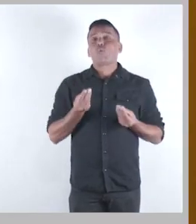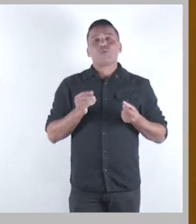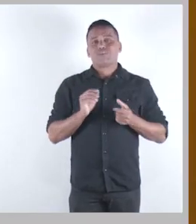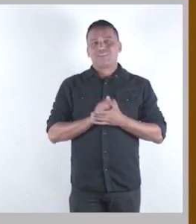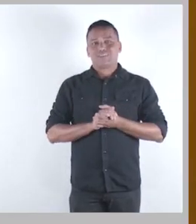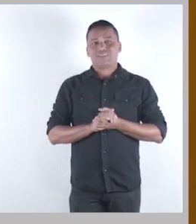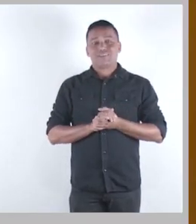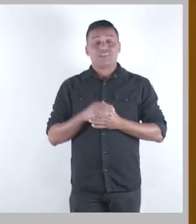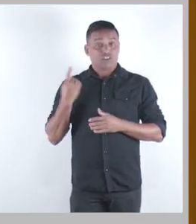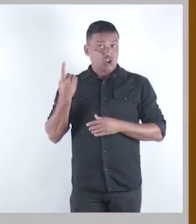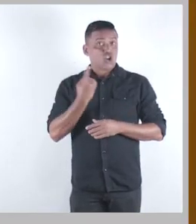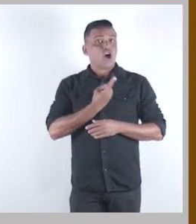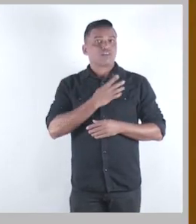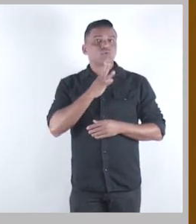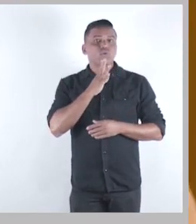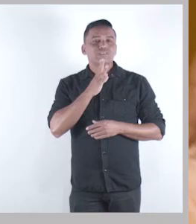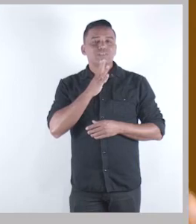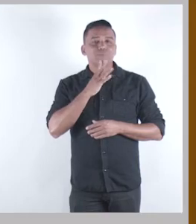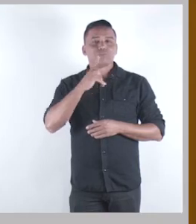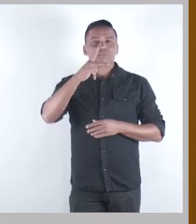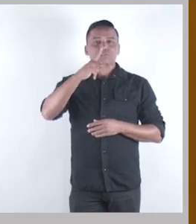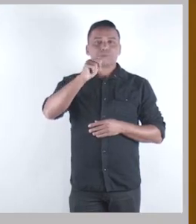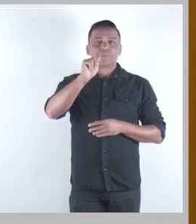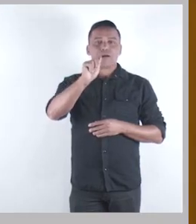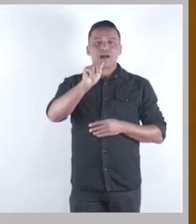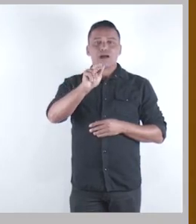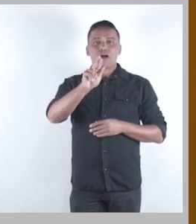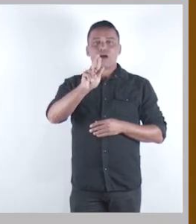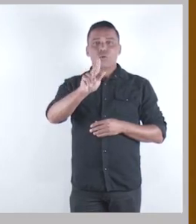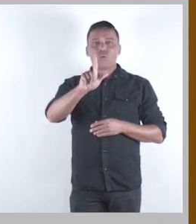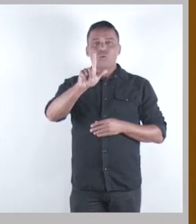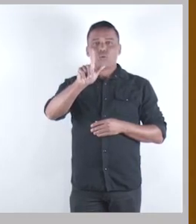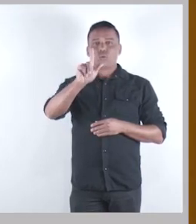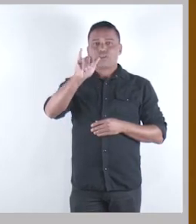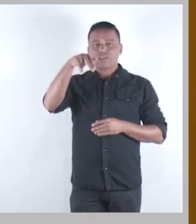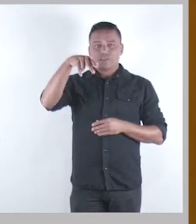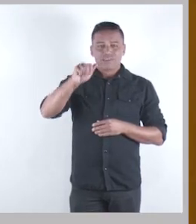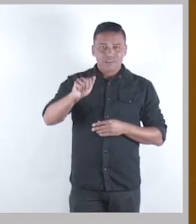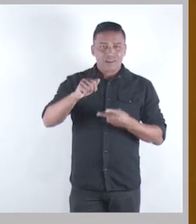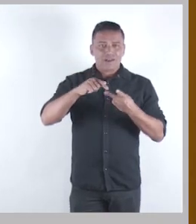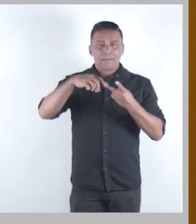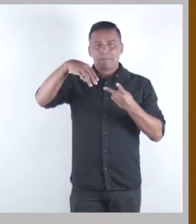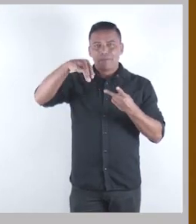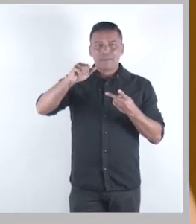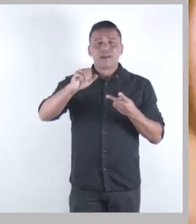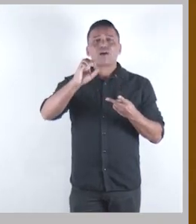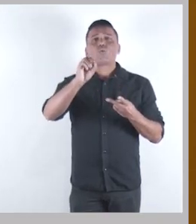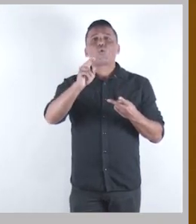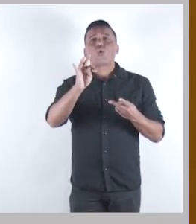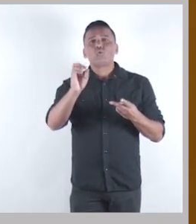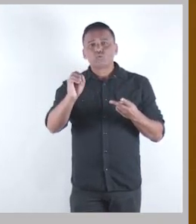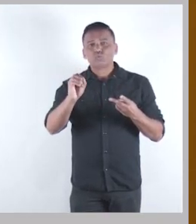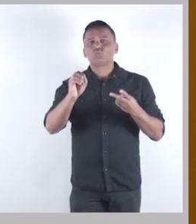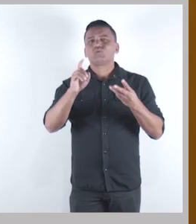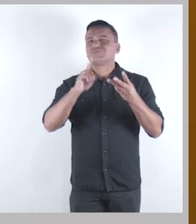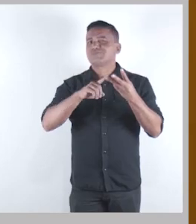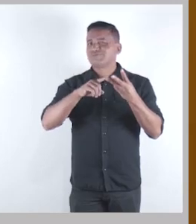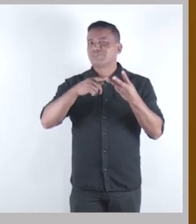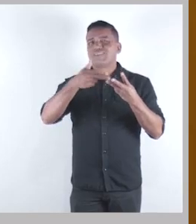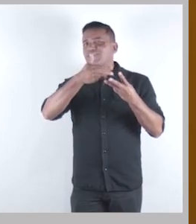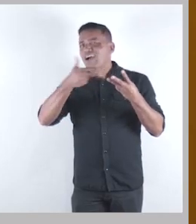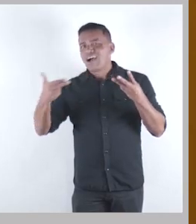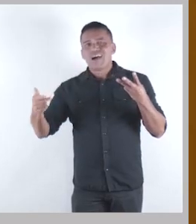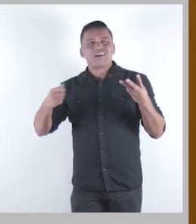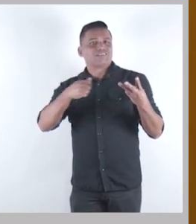Nós conhecemos, né, a Paulina, nós conhecemos o Mia Couto, mas Moçambique tem muito mais autores, né, que